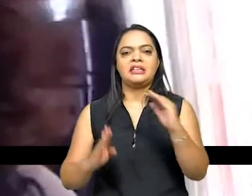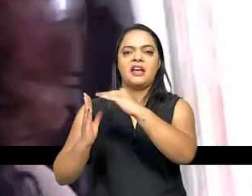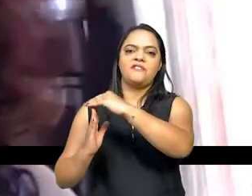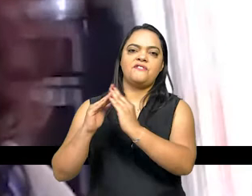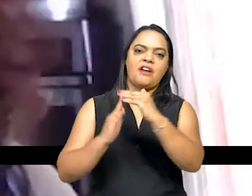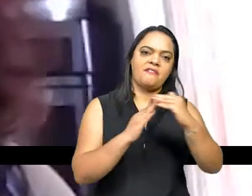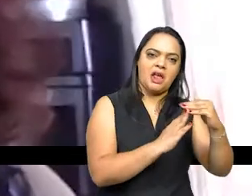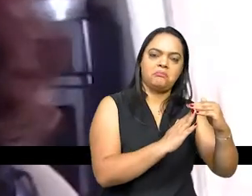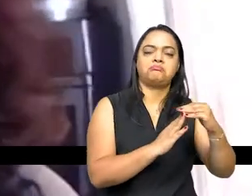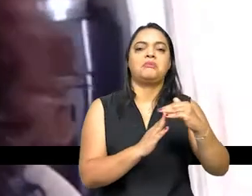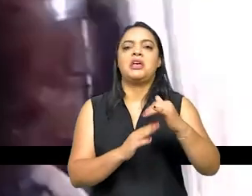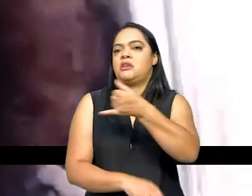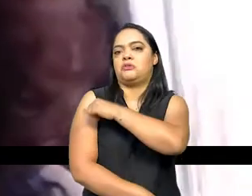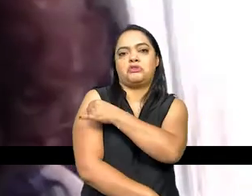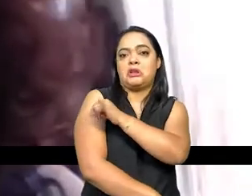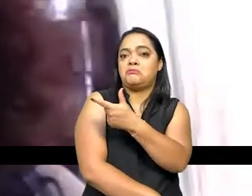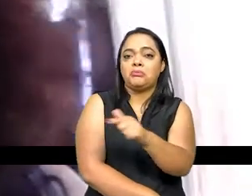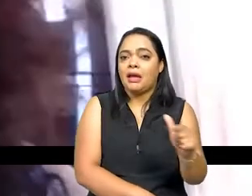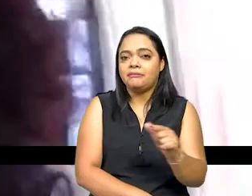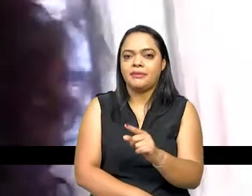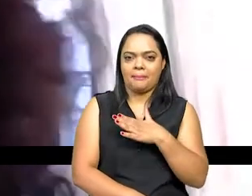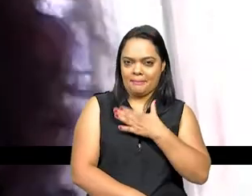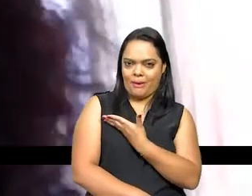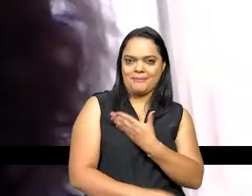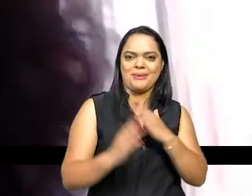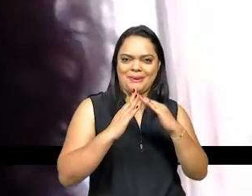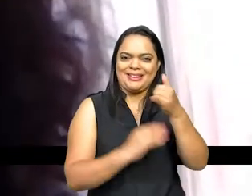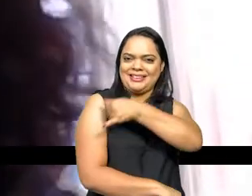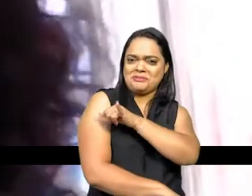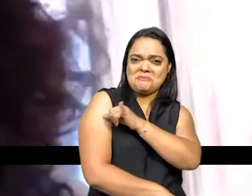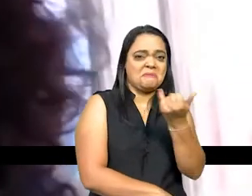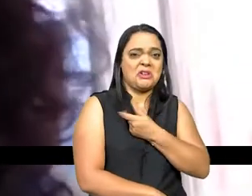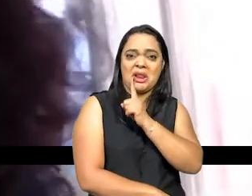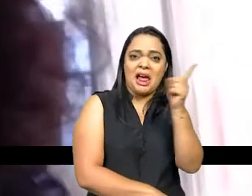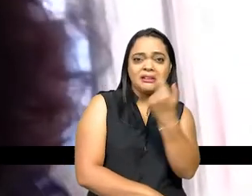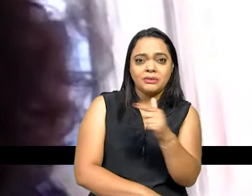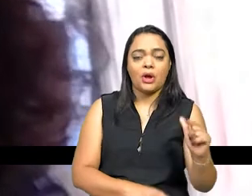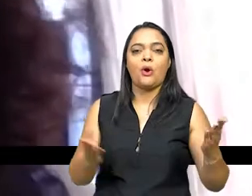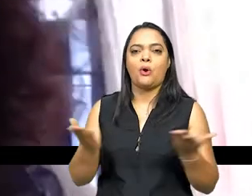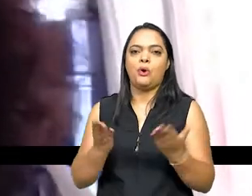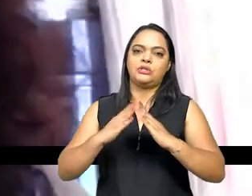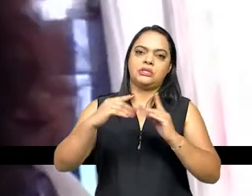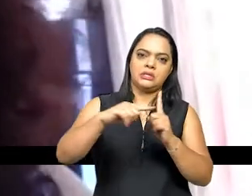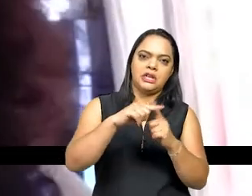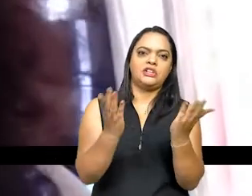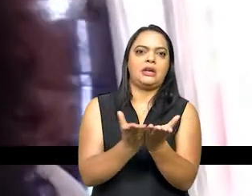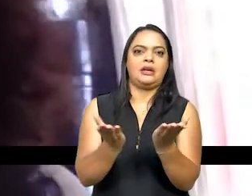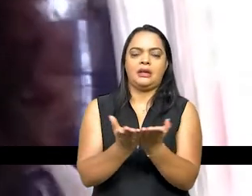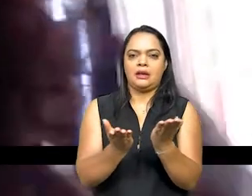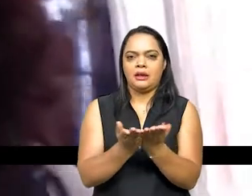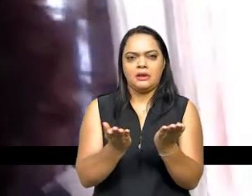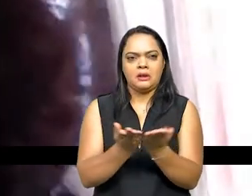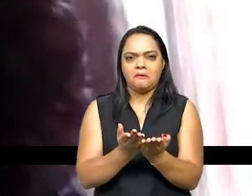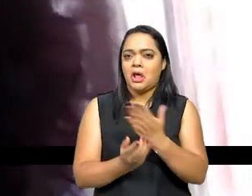Janeiro. Ele é do Rio de Janeiro, e ele me disse: lá não chega. Hoje as igrejas evangélicas não deixam de se